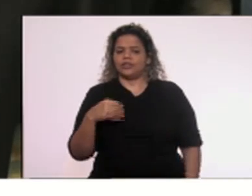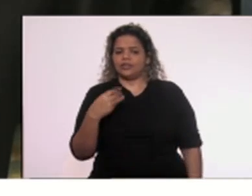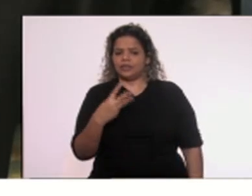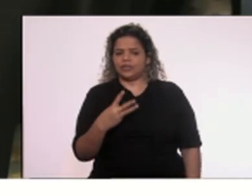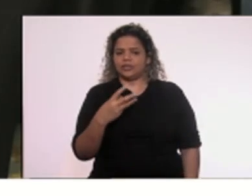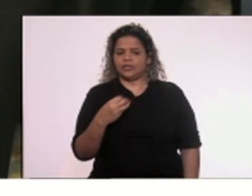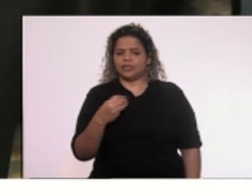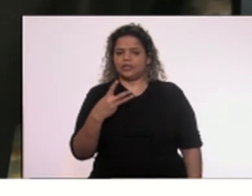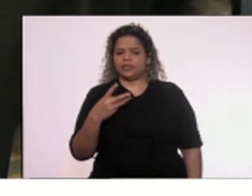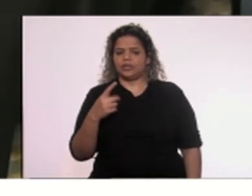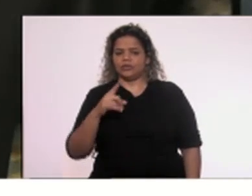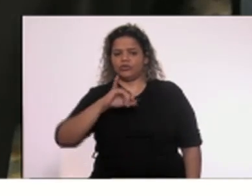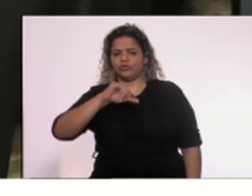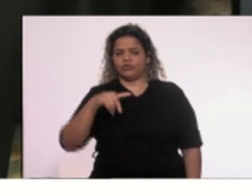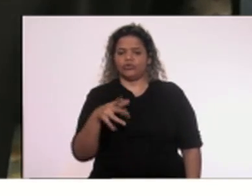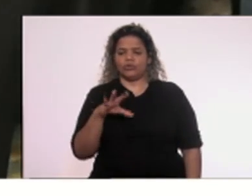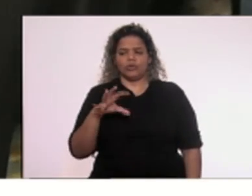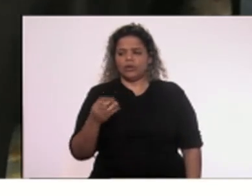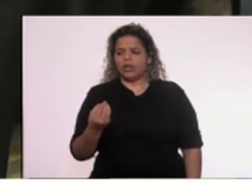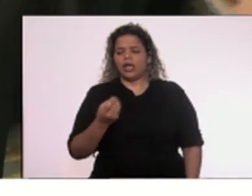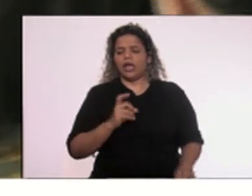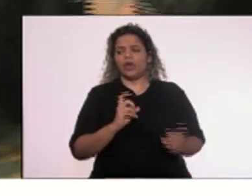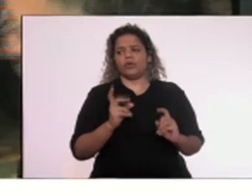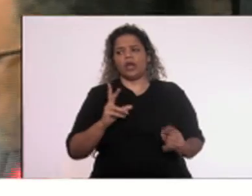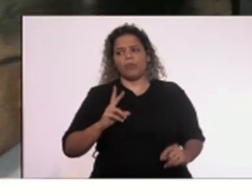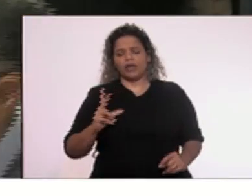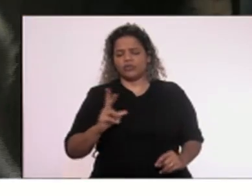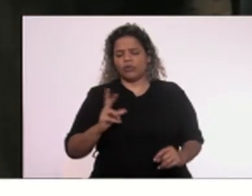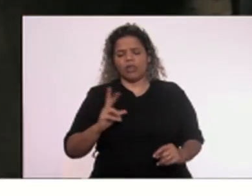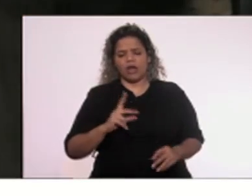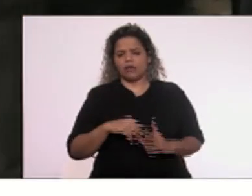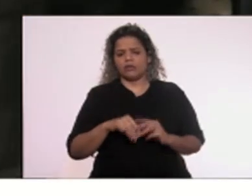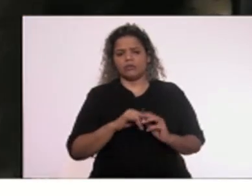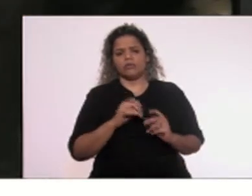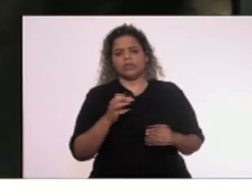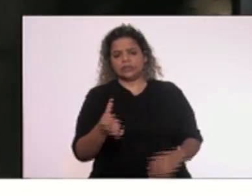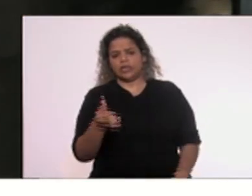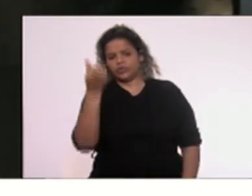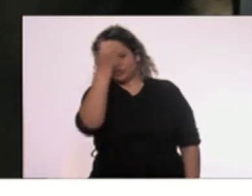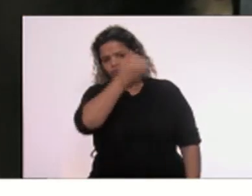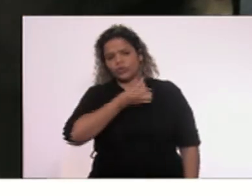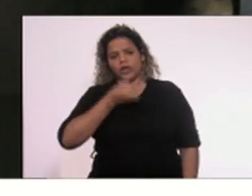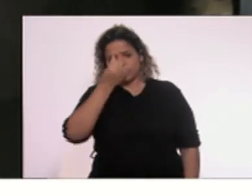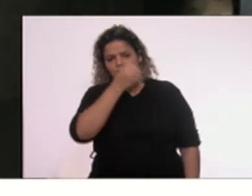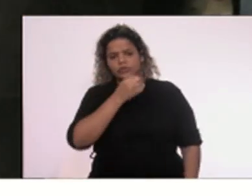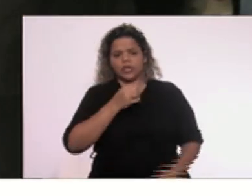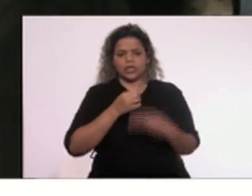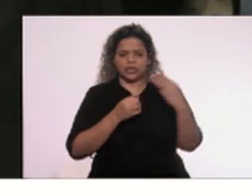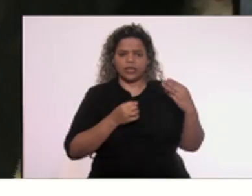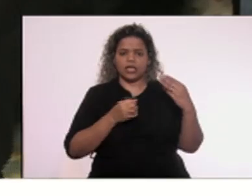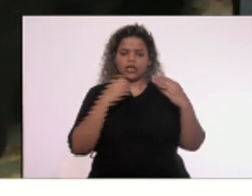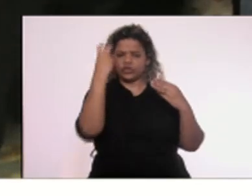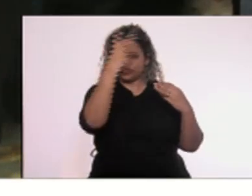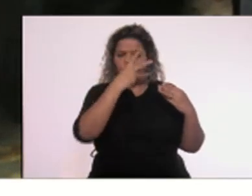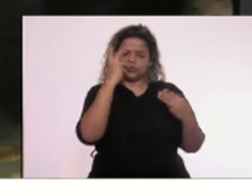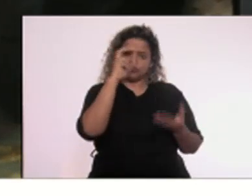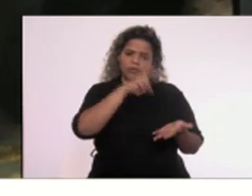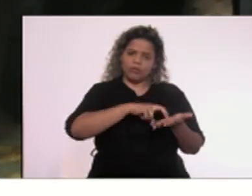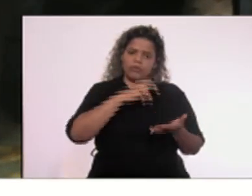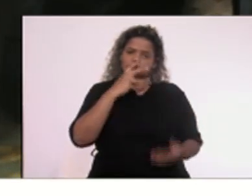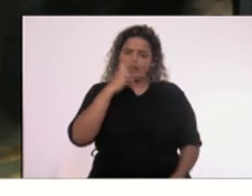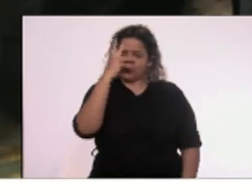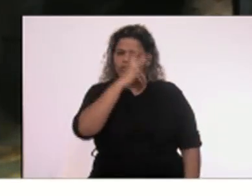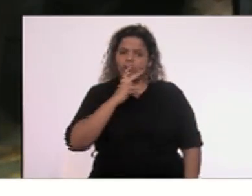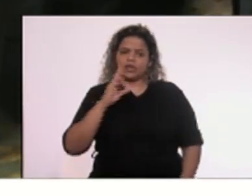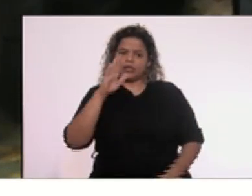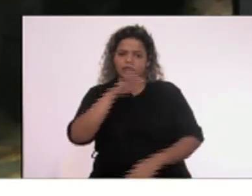e 31 de julho, na sala 311, com a duração de 6 horas, 3 horas pela manhã, 3 horas à